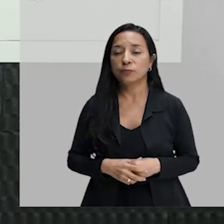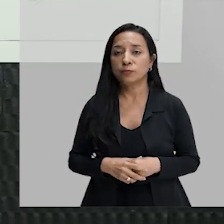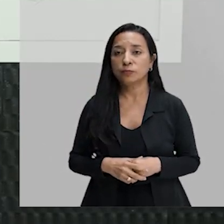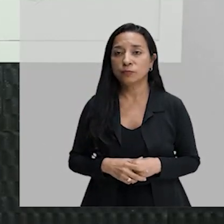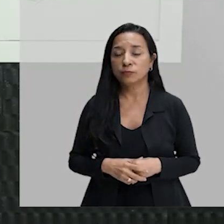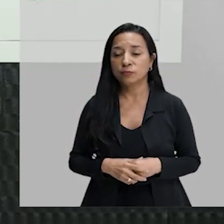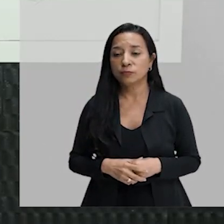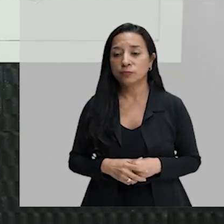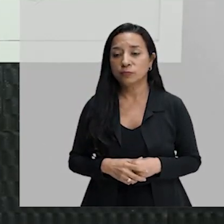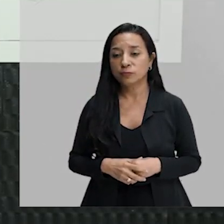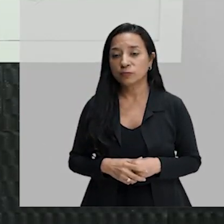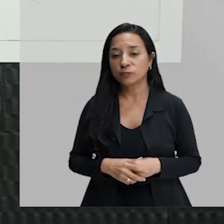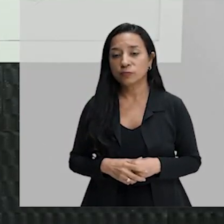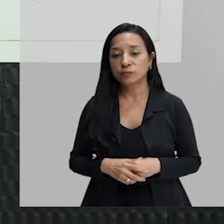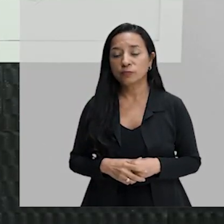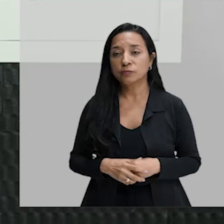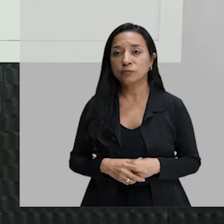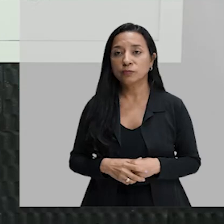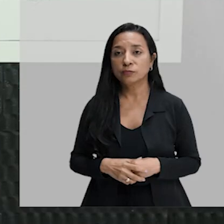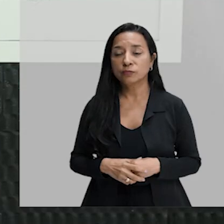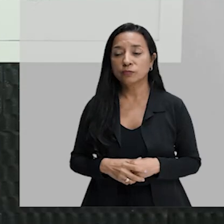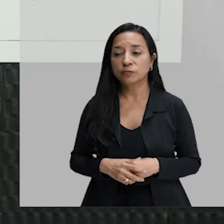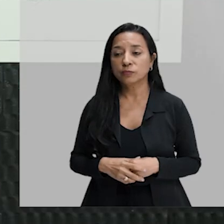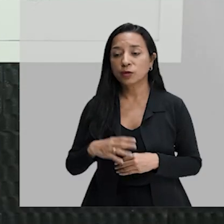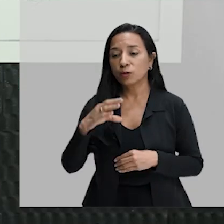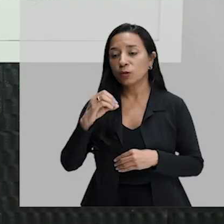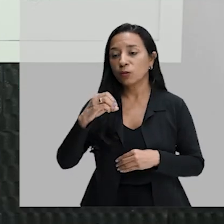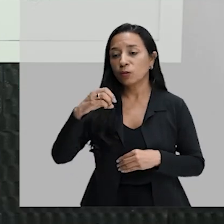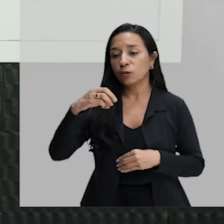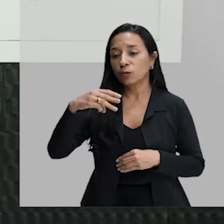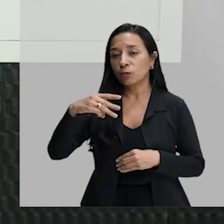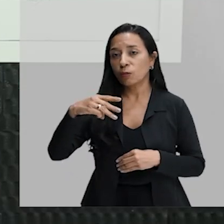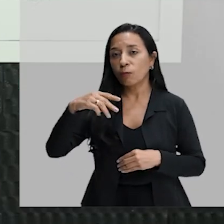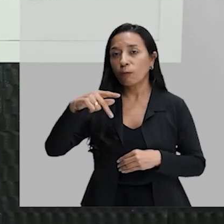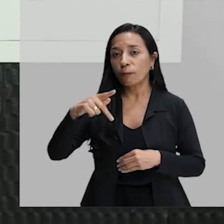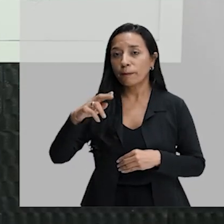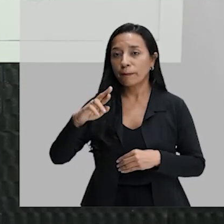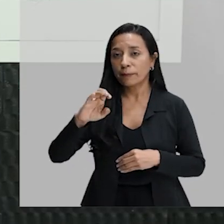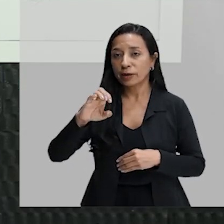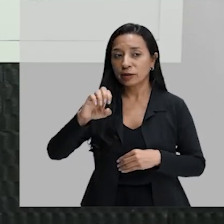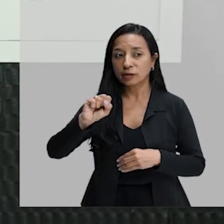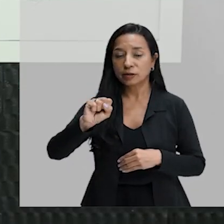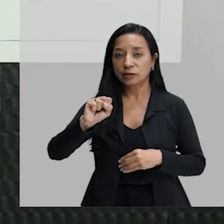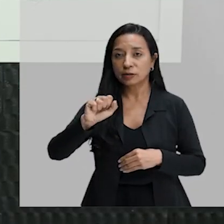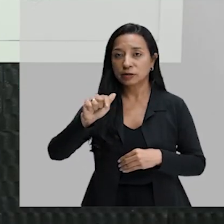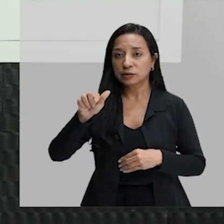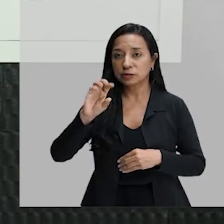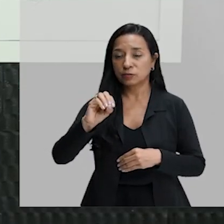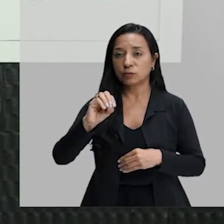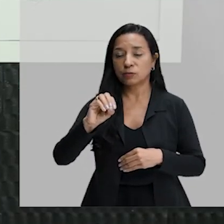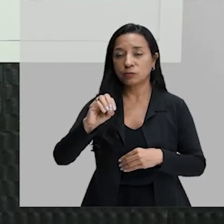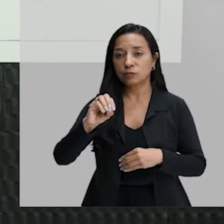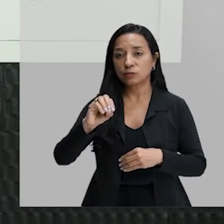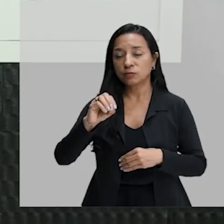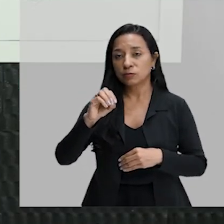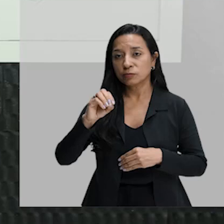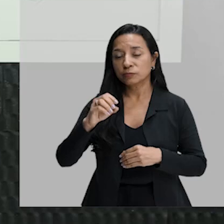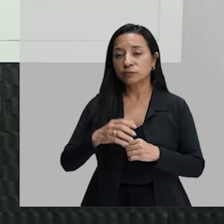houve, né, a compressão, né, comprimiu, né, essas